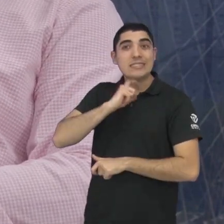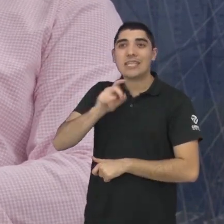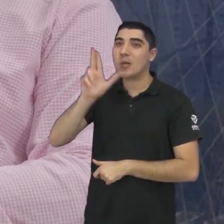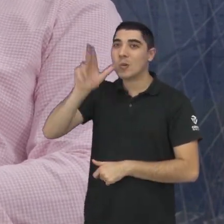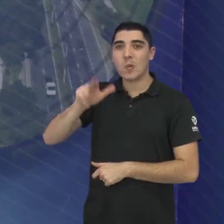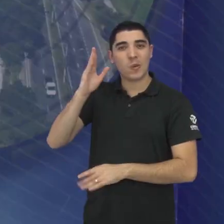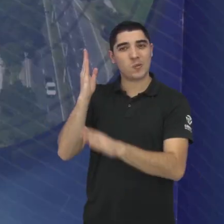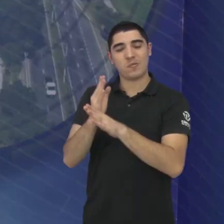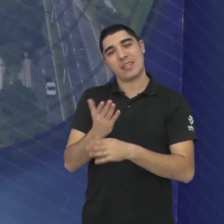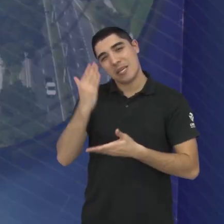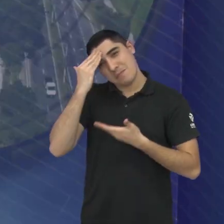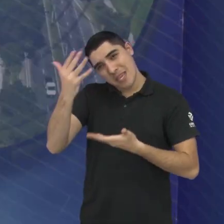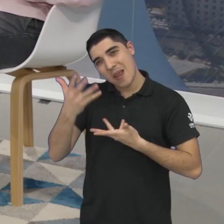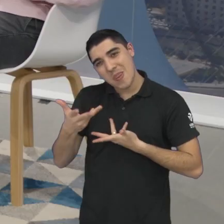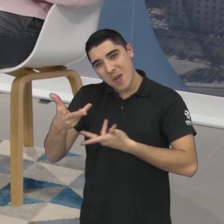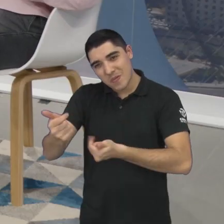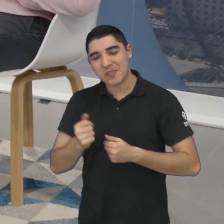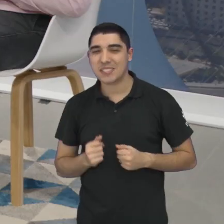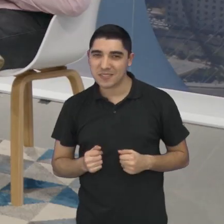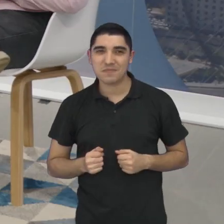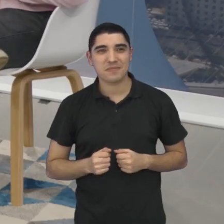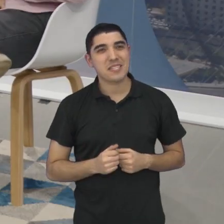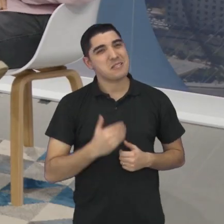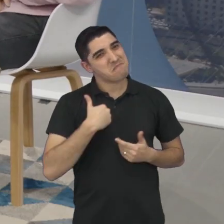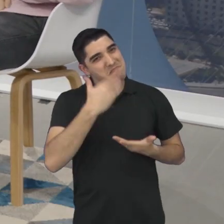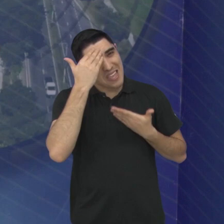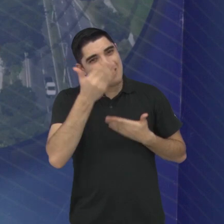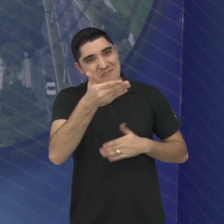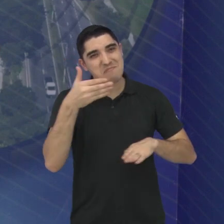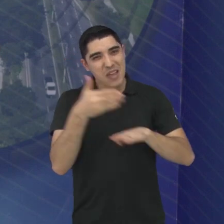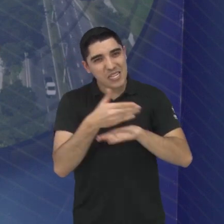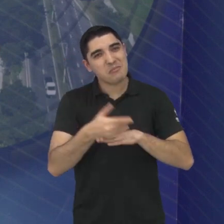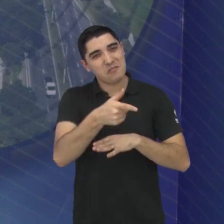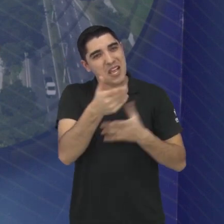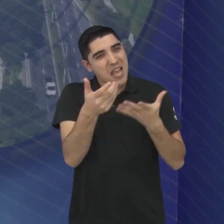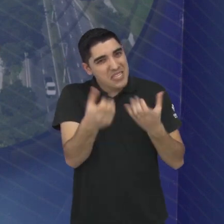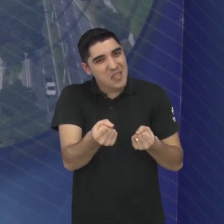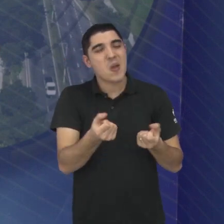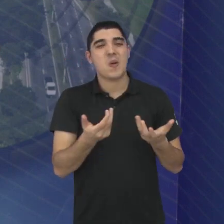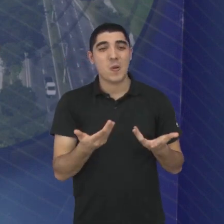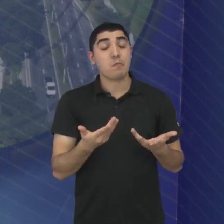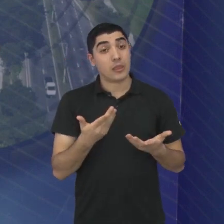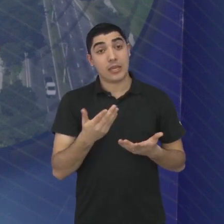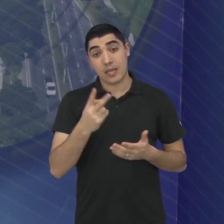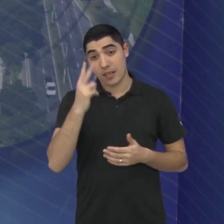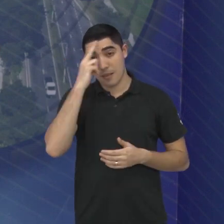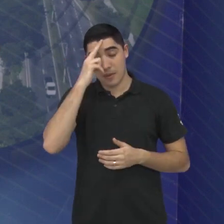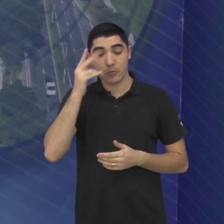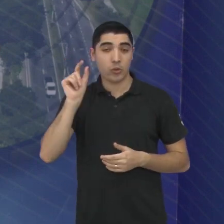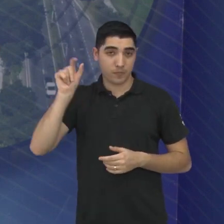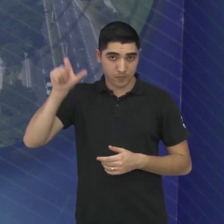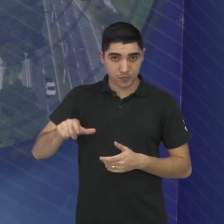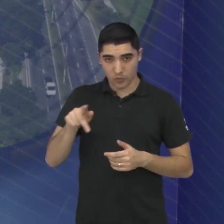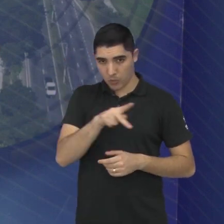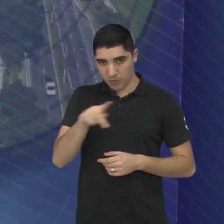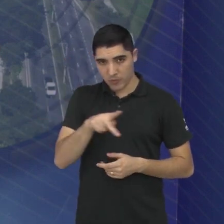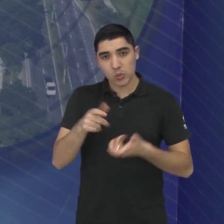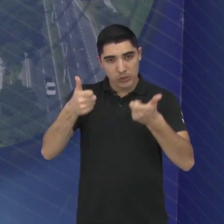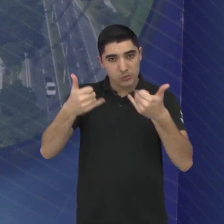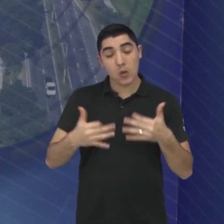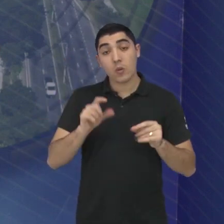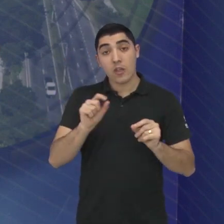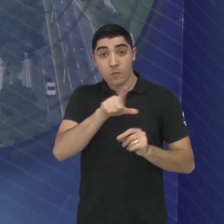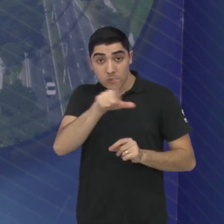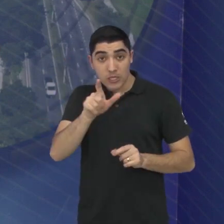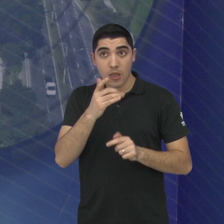isso. É isso. Muito obrigado pelo convite. Eu que agradeço pela participação, pela disponibilidade e reforçando o que o professor comentou,